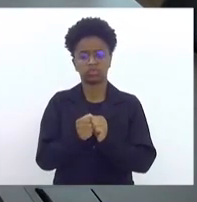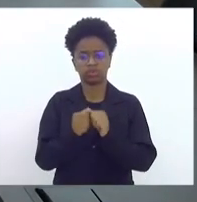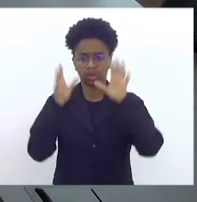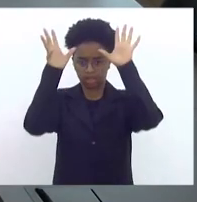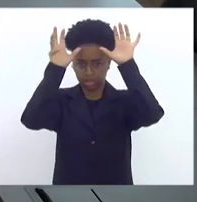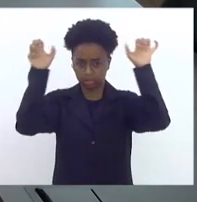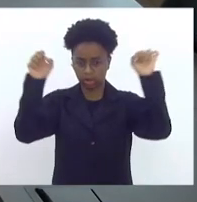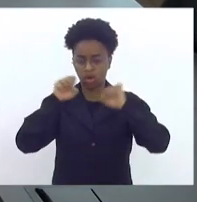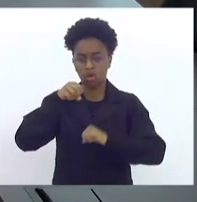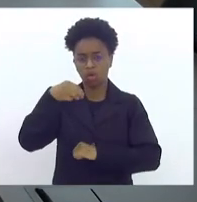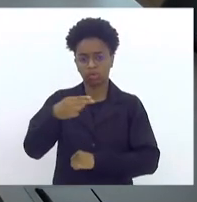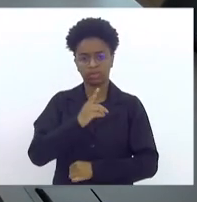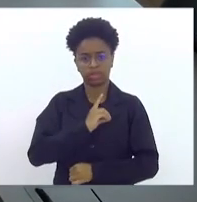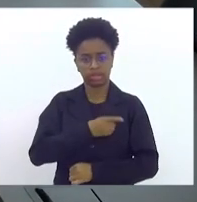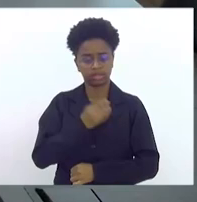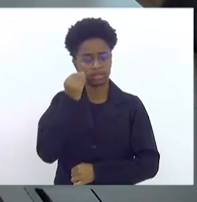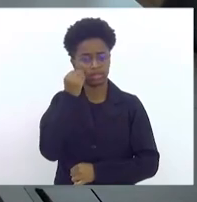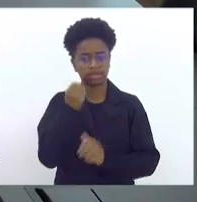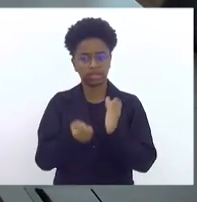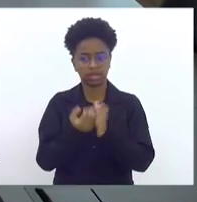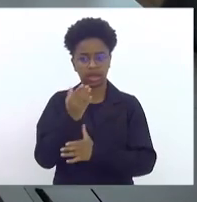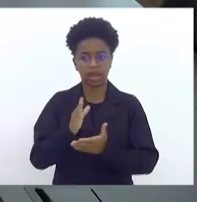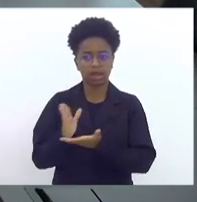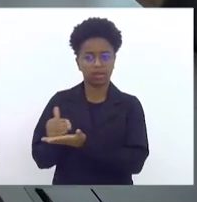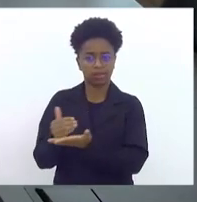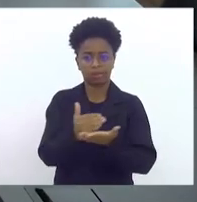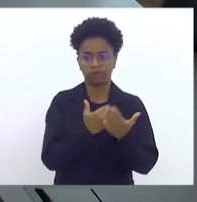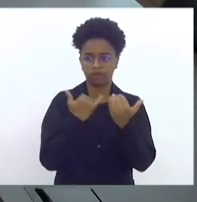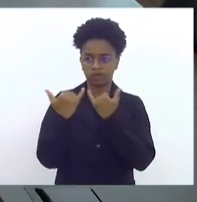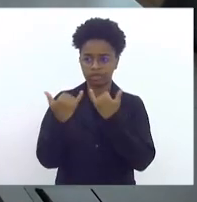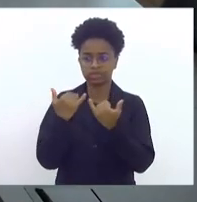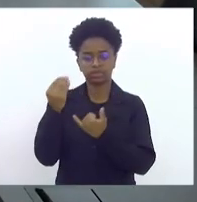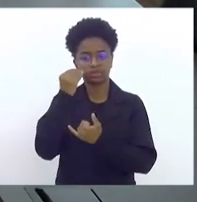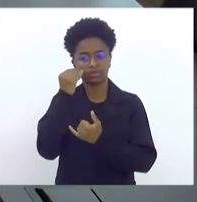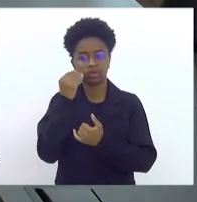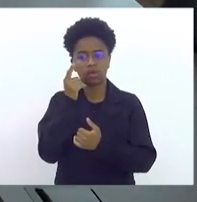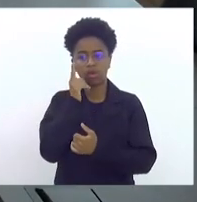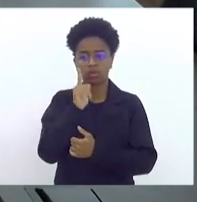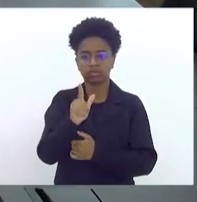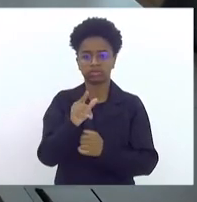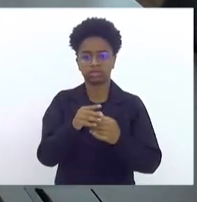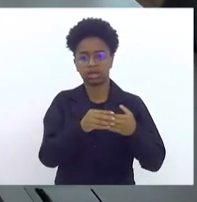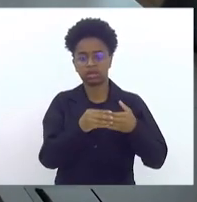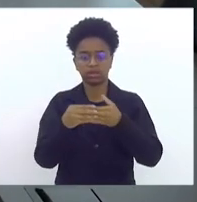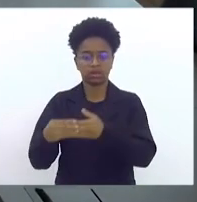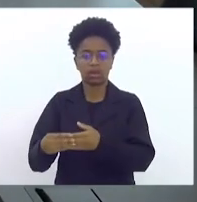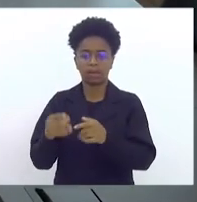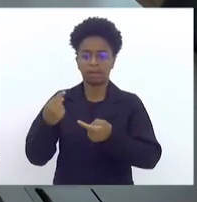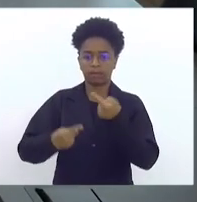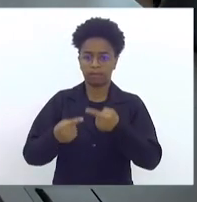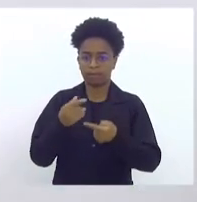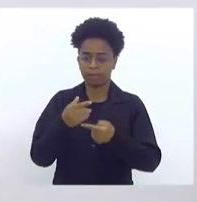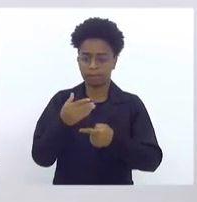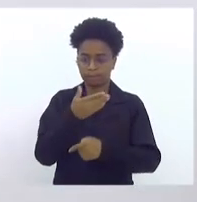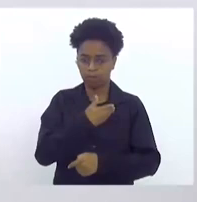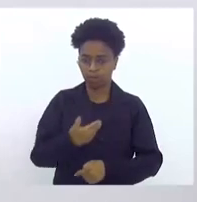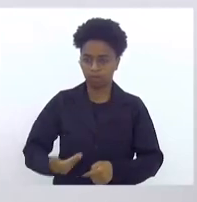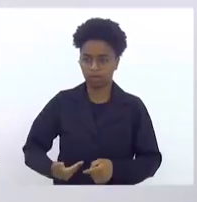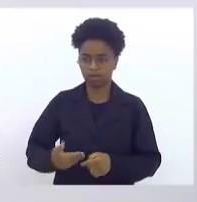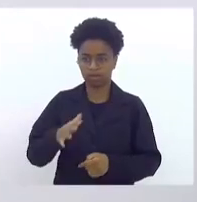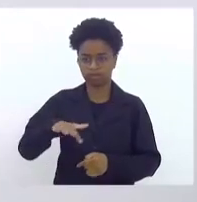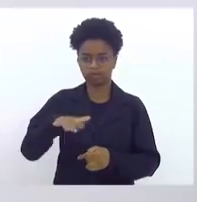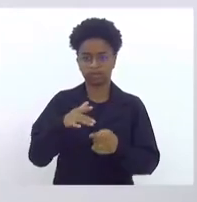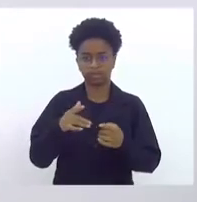delegacias para formação de um banco de dados que possa nortear a adoção de políticas públicas na prevenção e combate as crimes cibernéticos principalmente